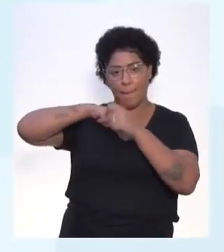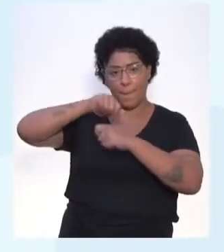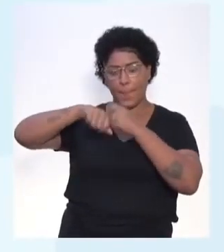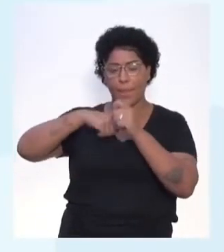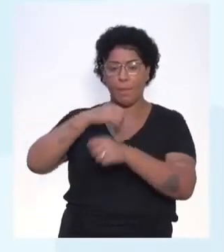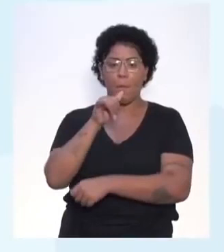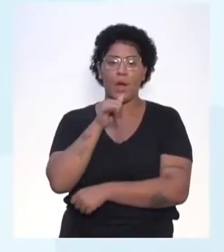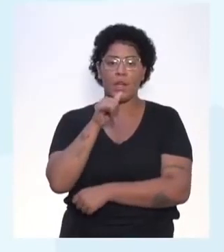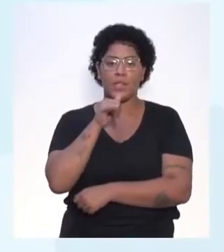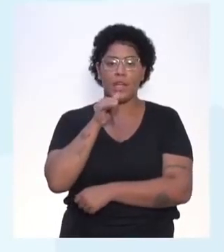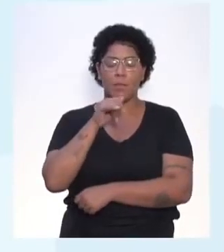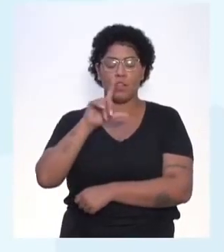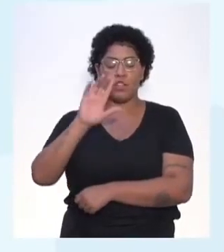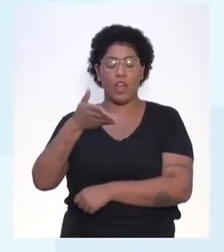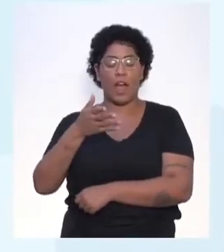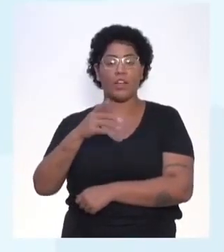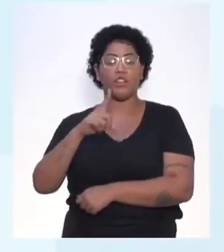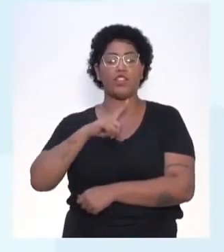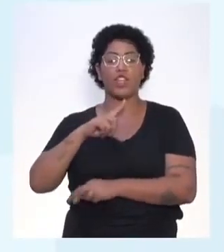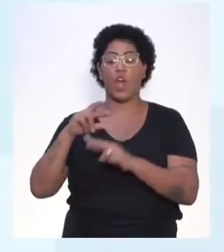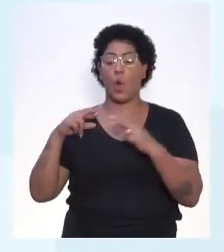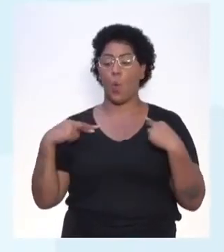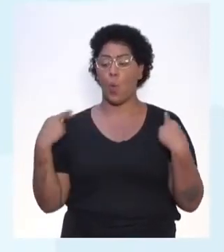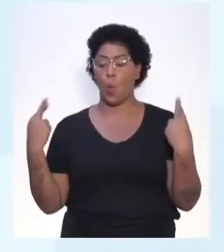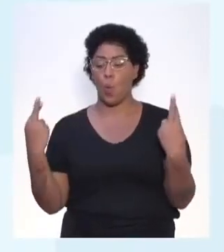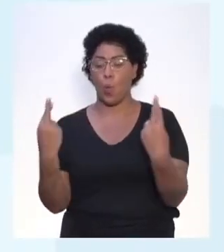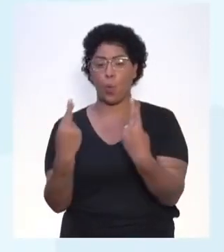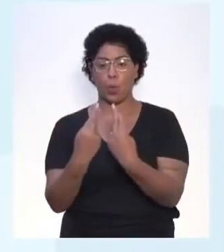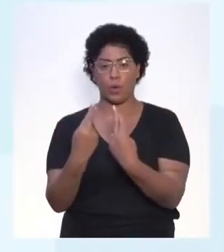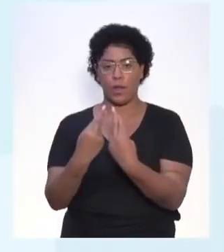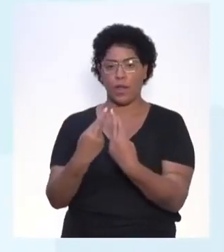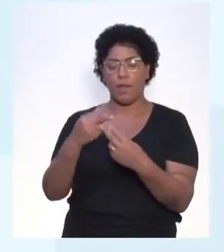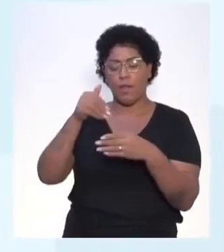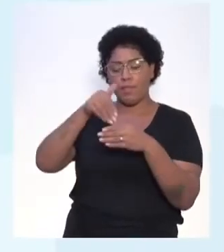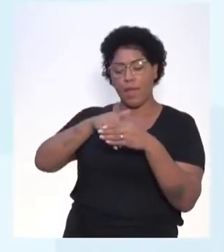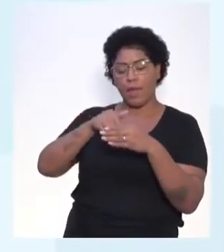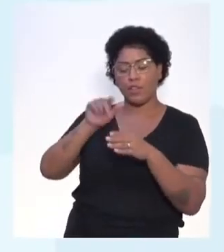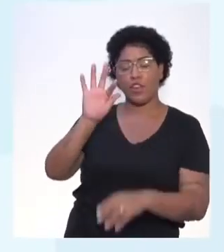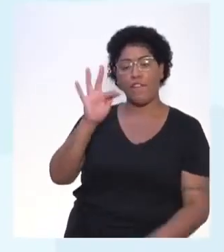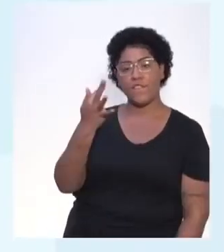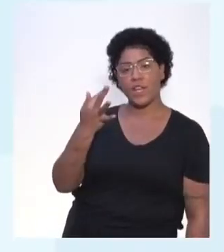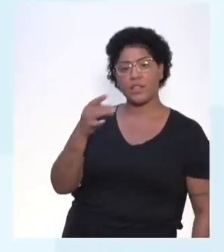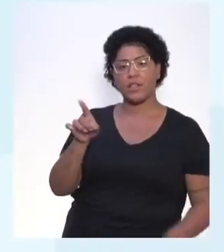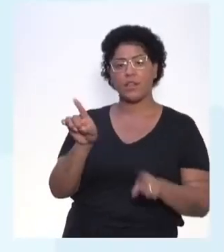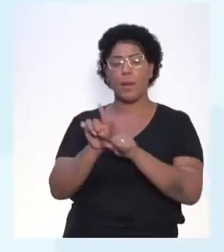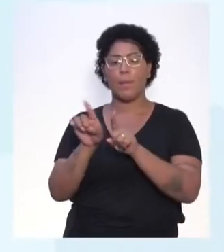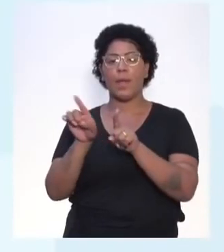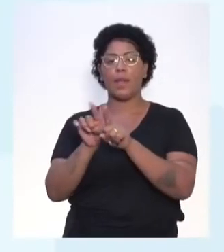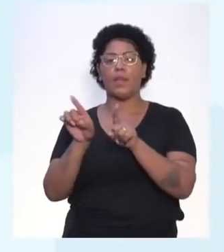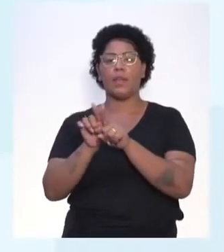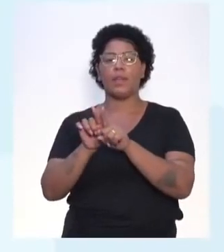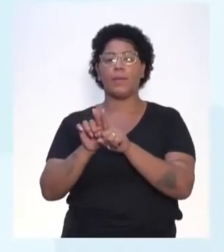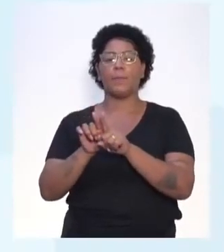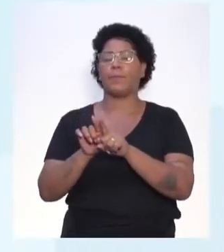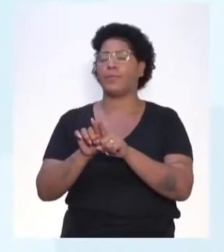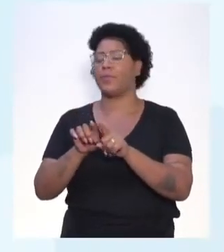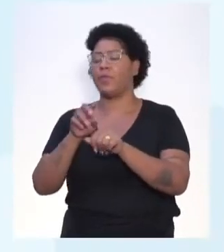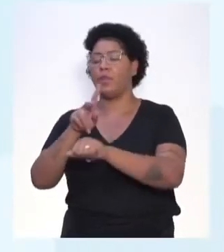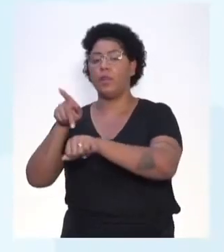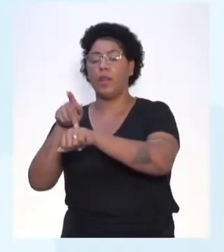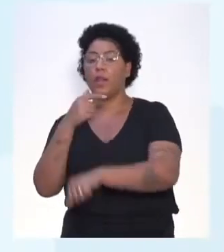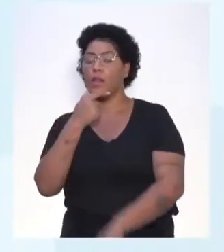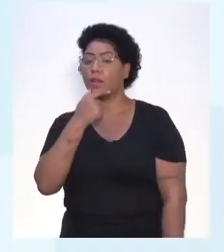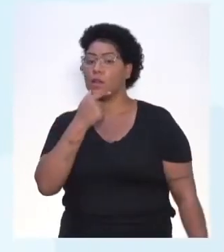imperialista, que já existia principalmente entre a França e a Inglaterra, que são rivais históricas